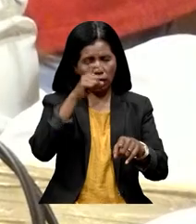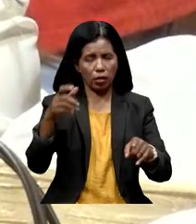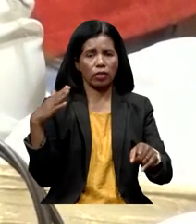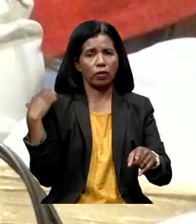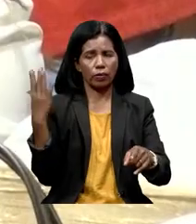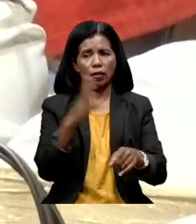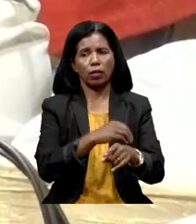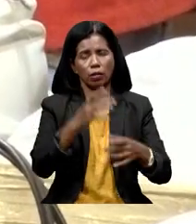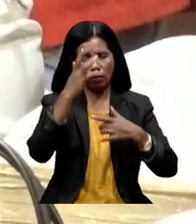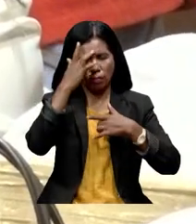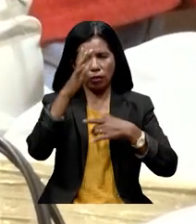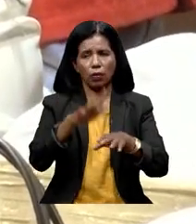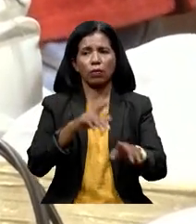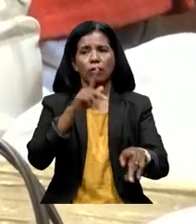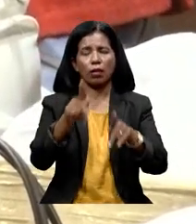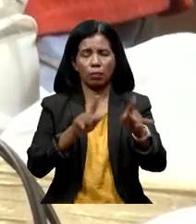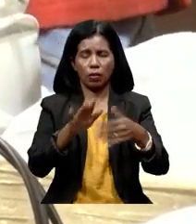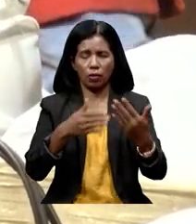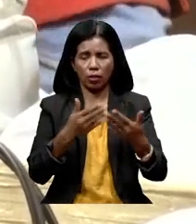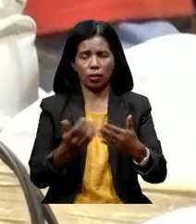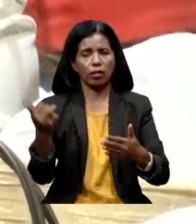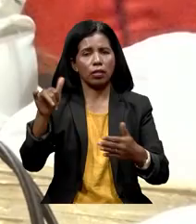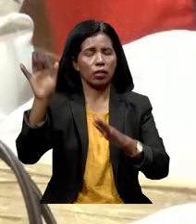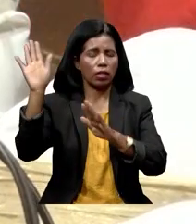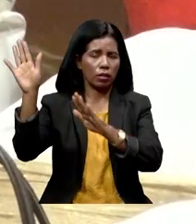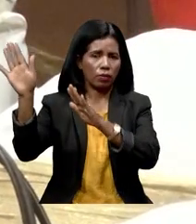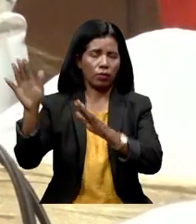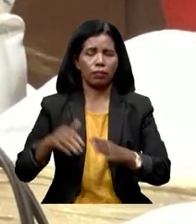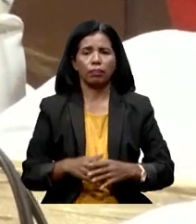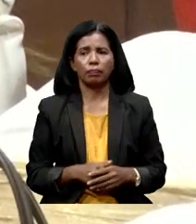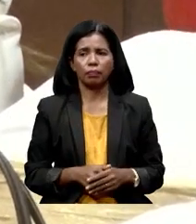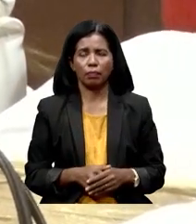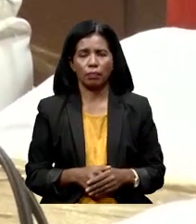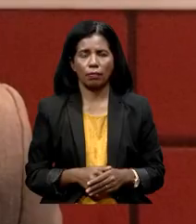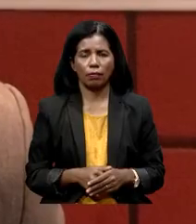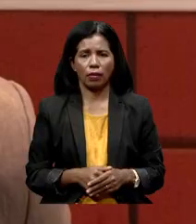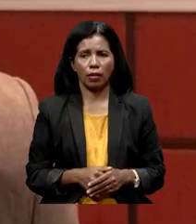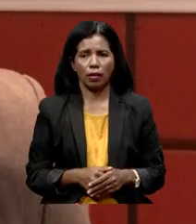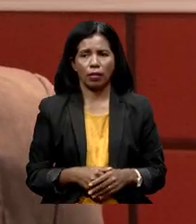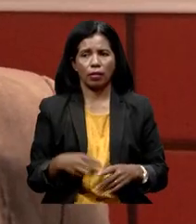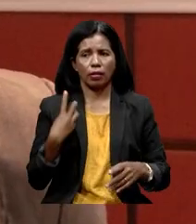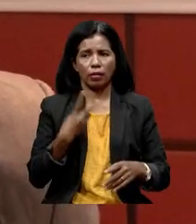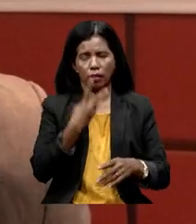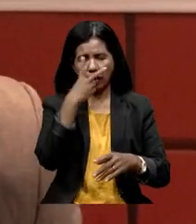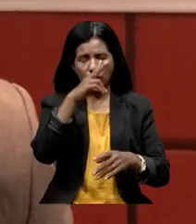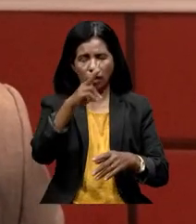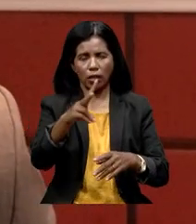moras tuberculose ne afeta liu ba populasaun sira ne behela ia are rurais. Tasa prevalensia ne ma que ia